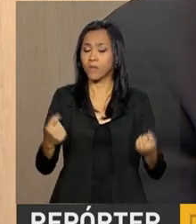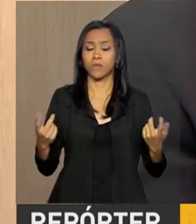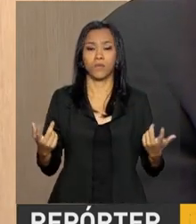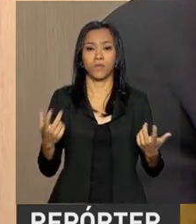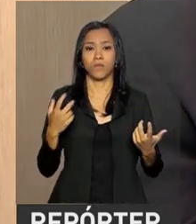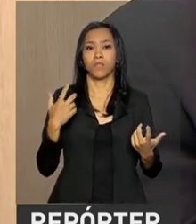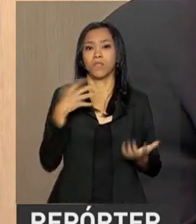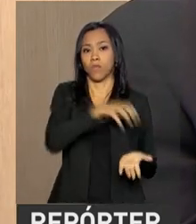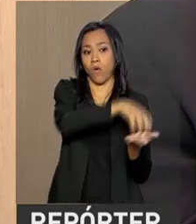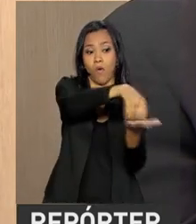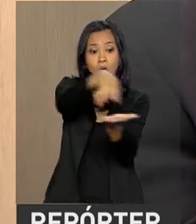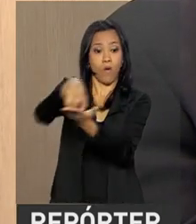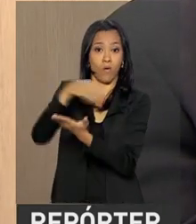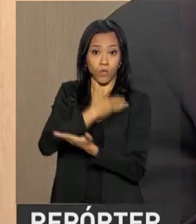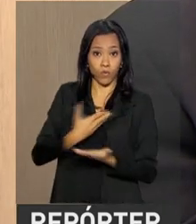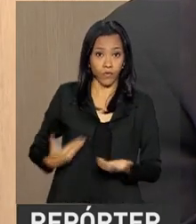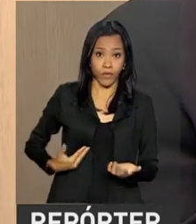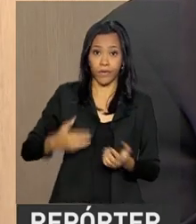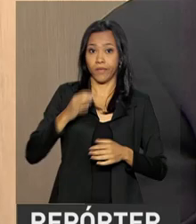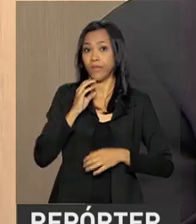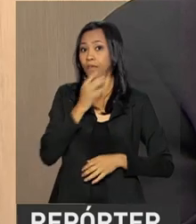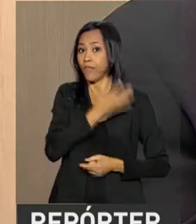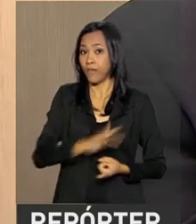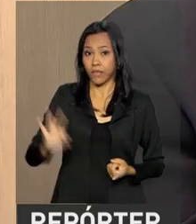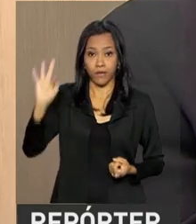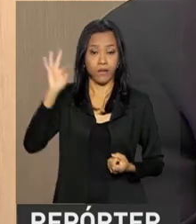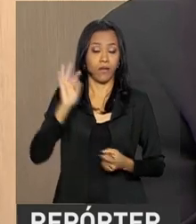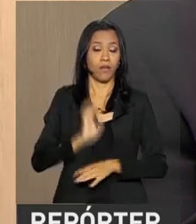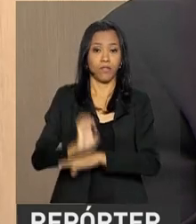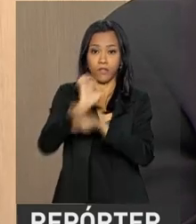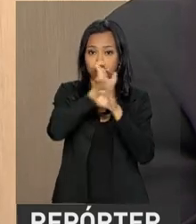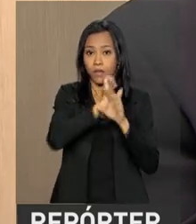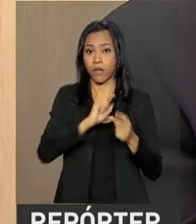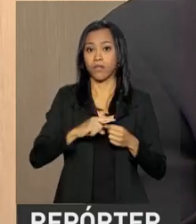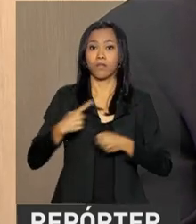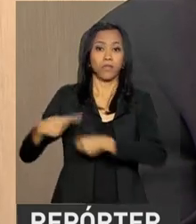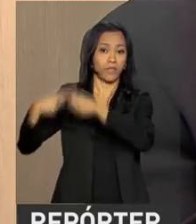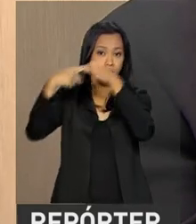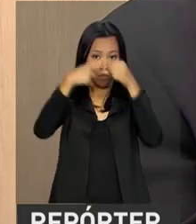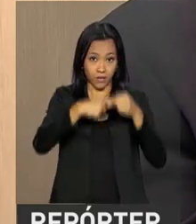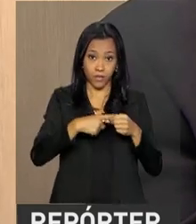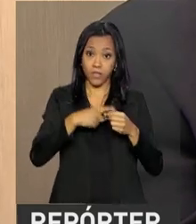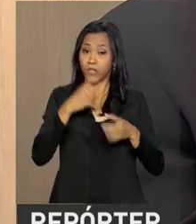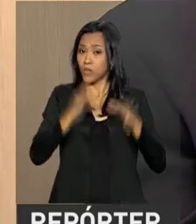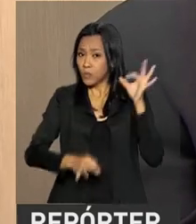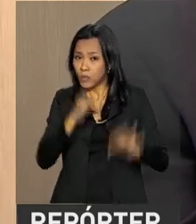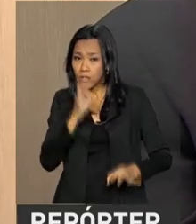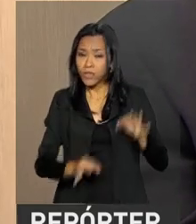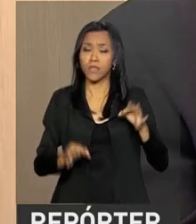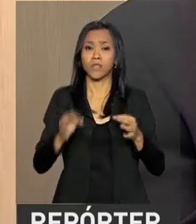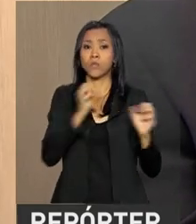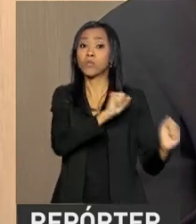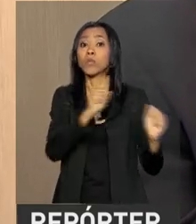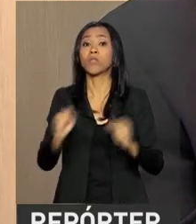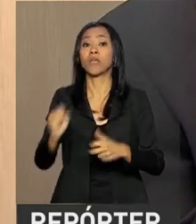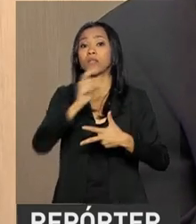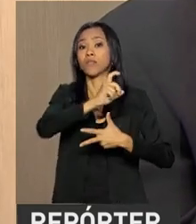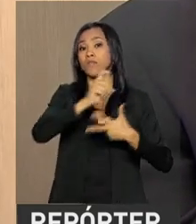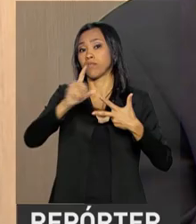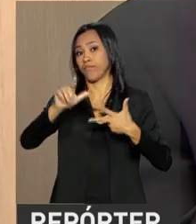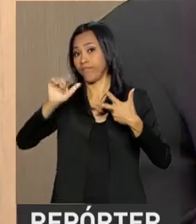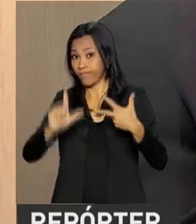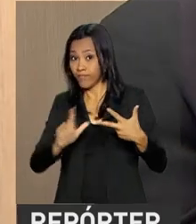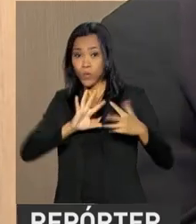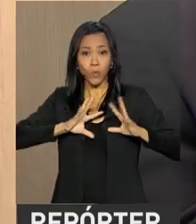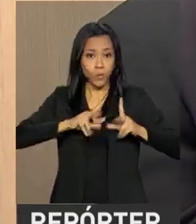federal, estadual e municipal, e do executivo, do legislativo e do judiciário, todos esses órgãos tenham